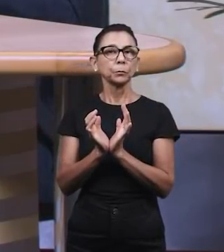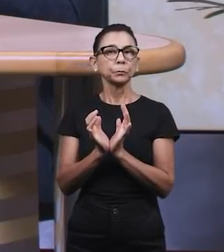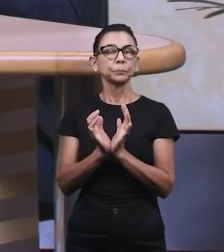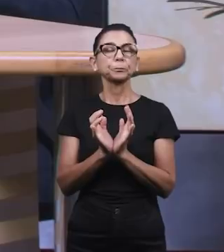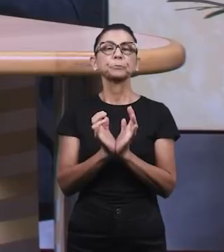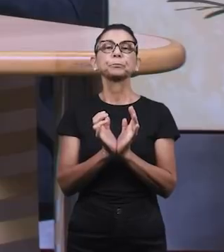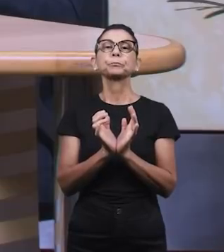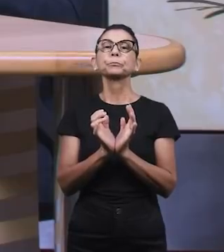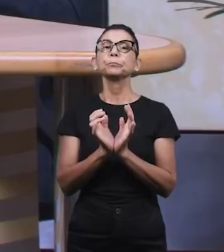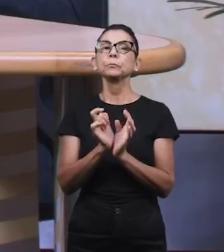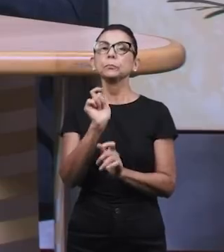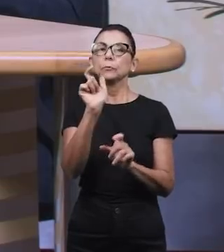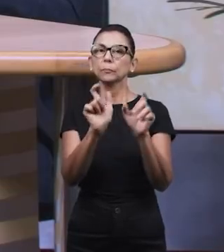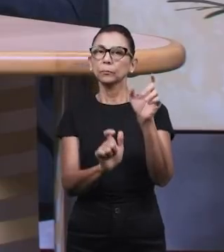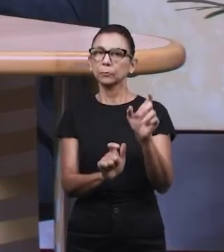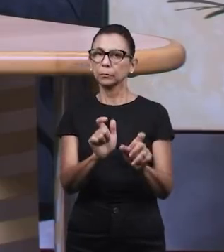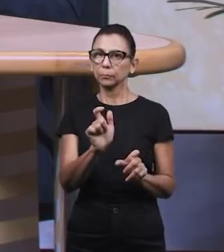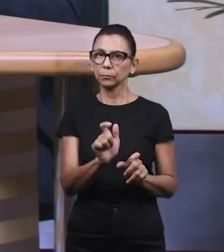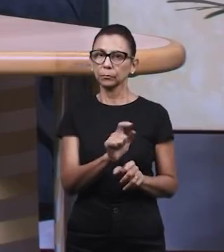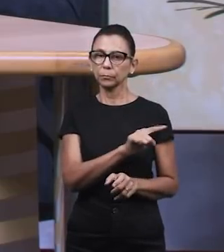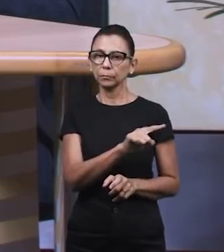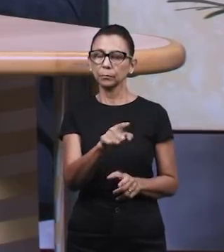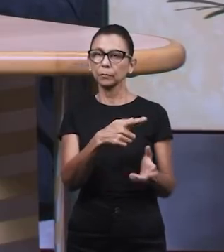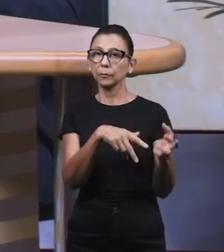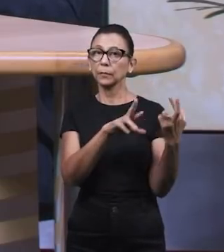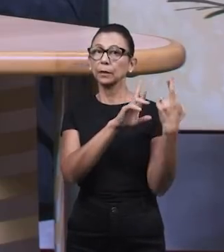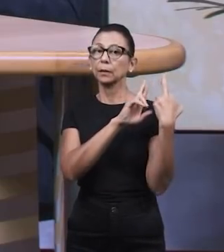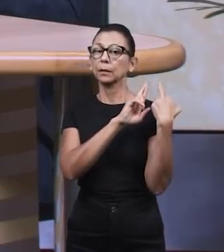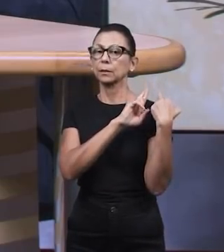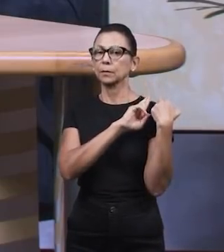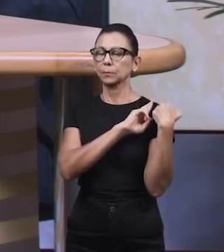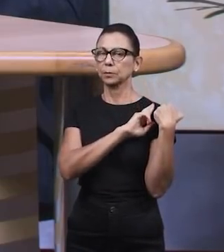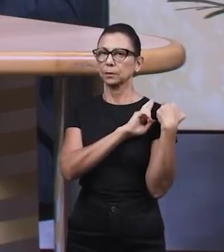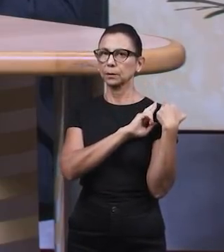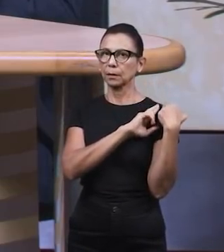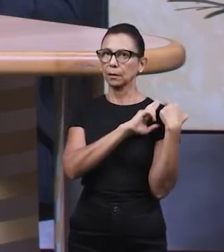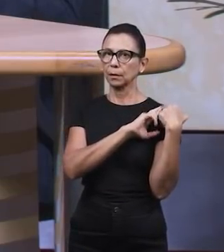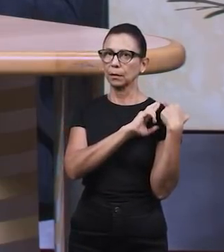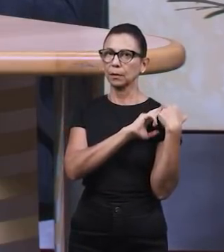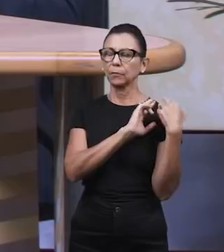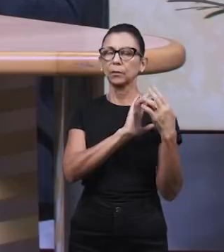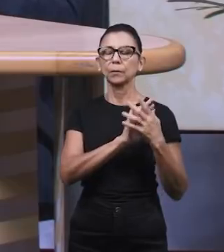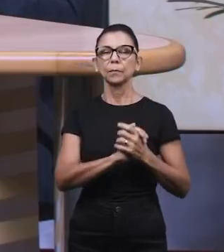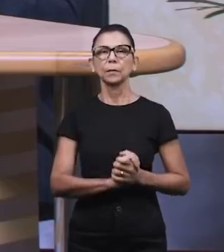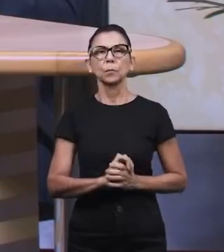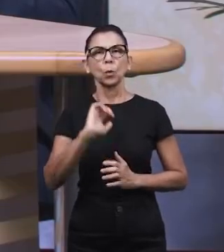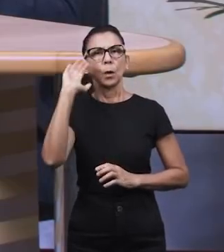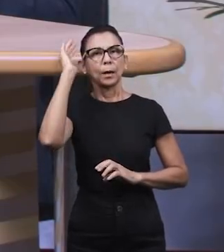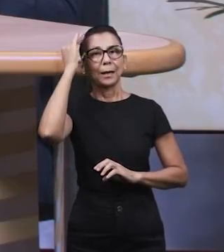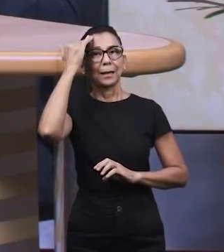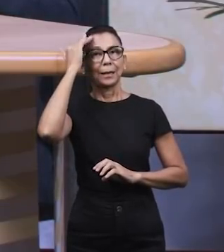que essas pessoas eram responsáveis por interpretar e